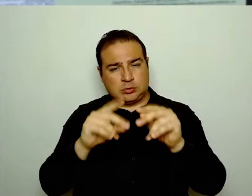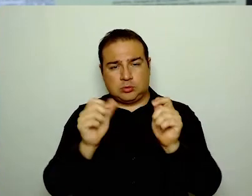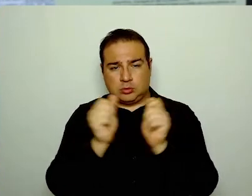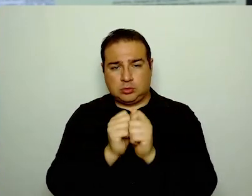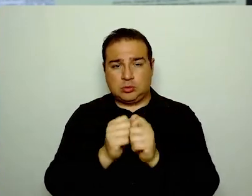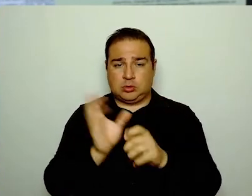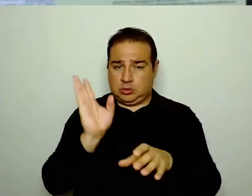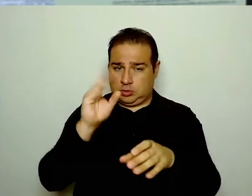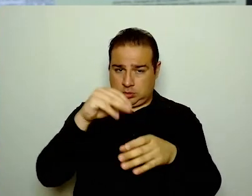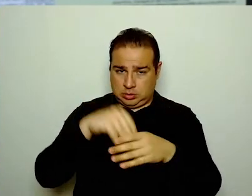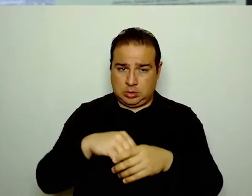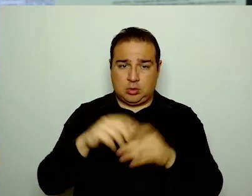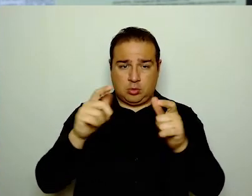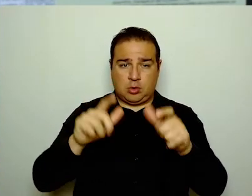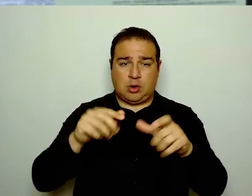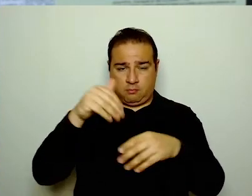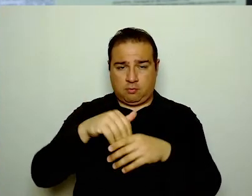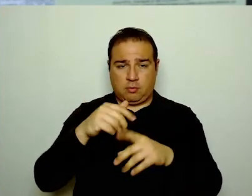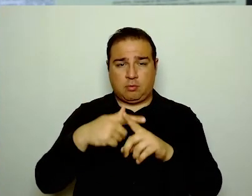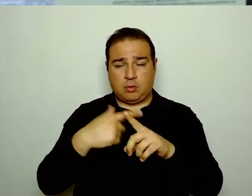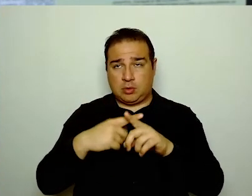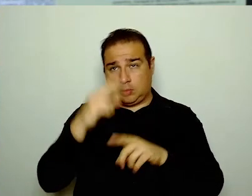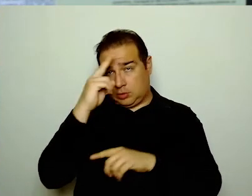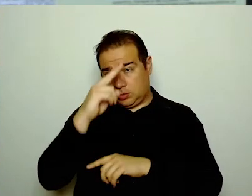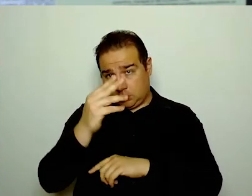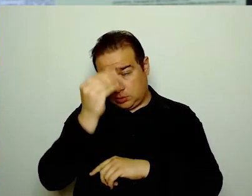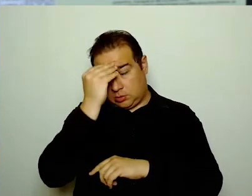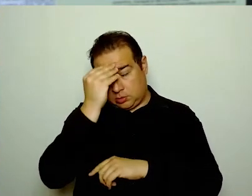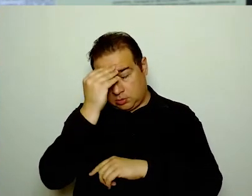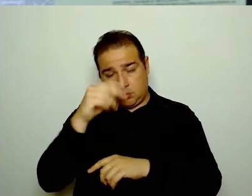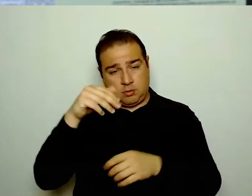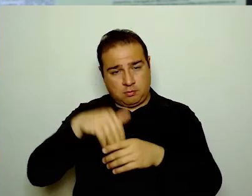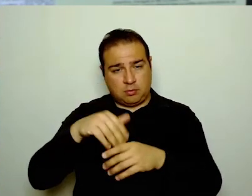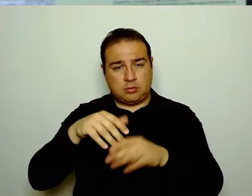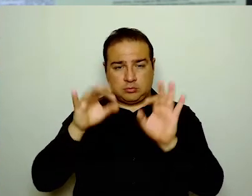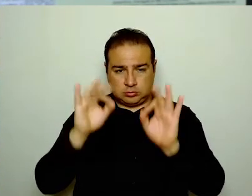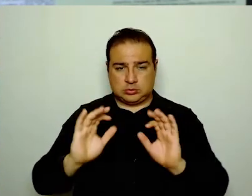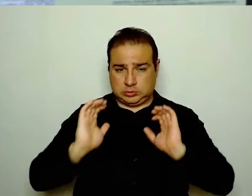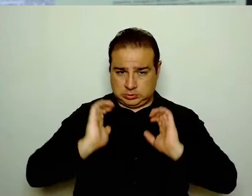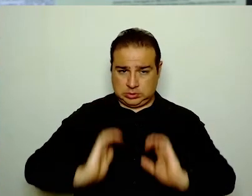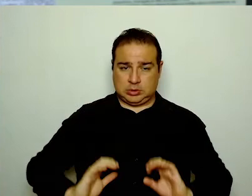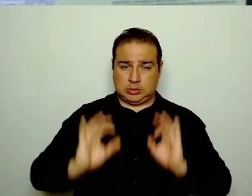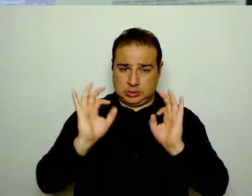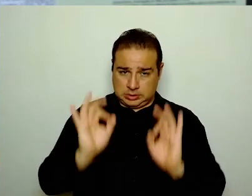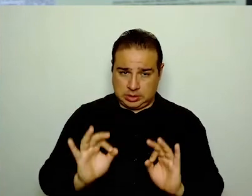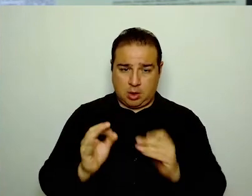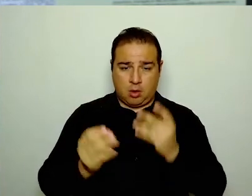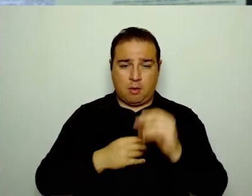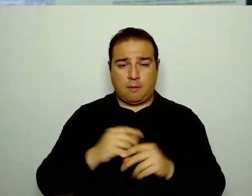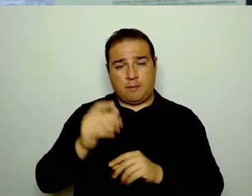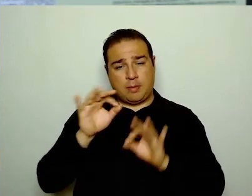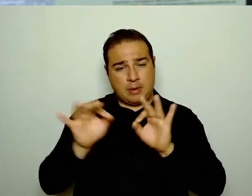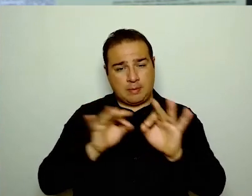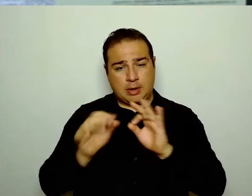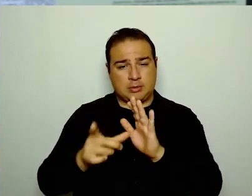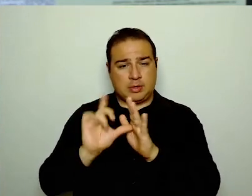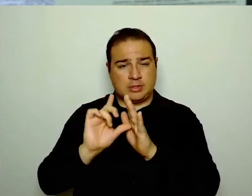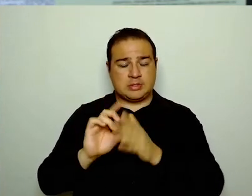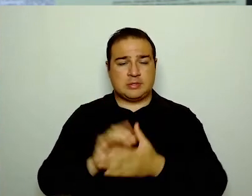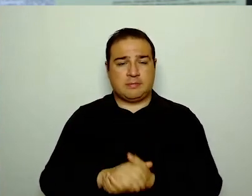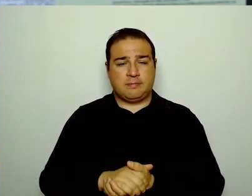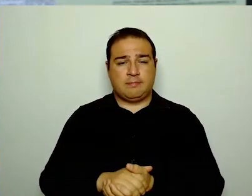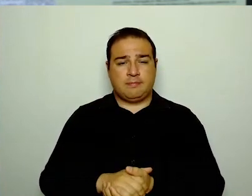dessa relação do lado de dentro da sessão eleitoral para que ele consiga, sim, realizar o seu voto cidadão certo, do jeito que ele